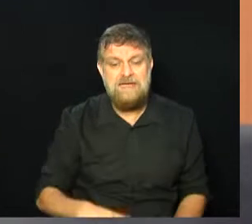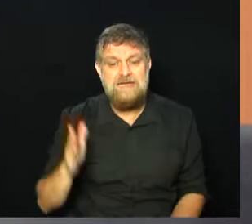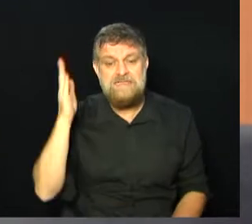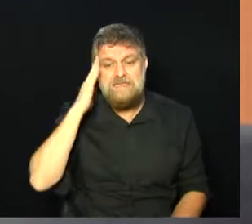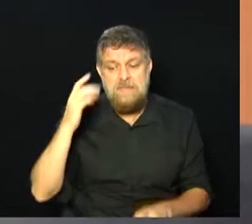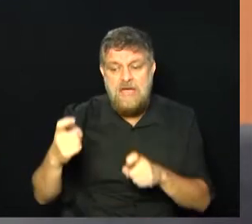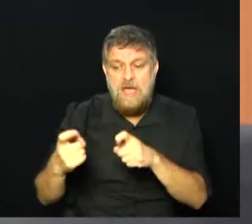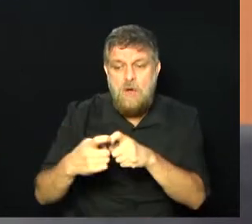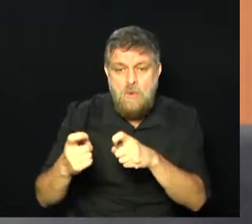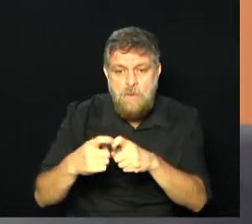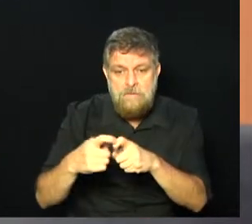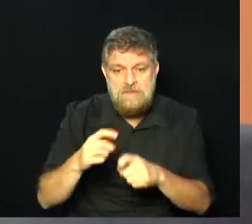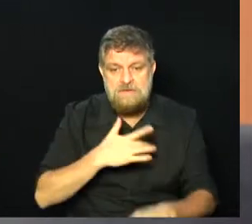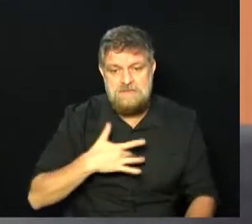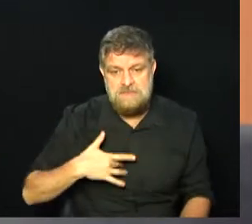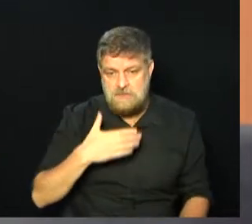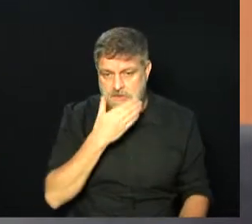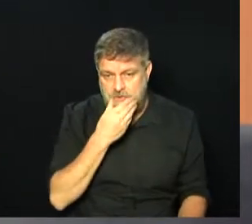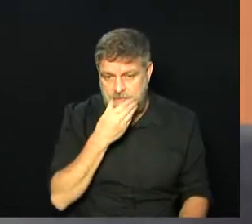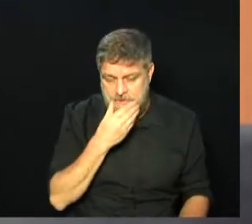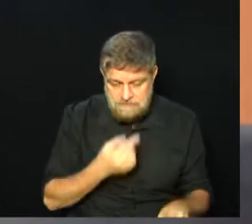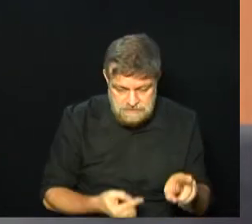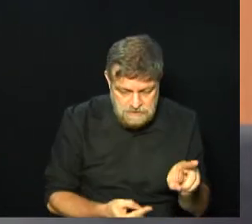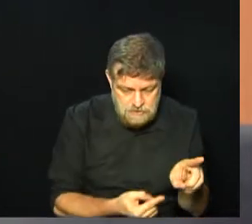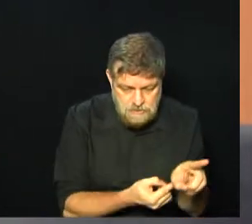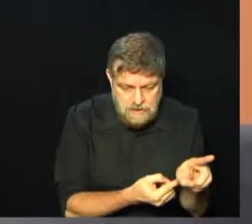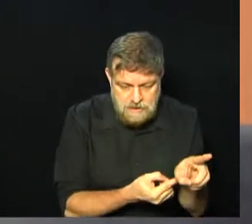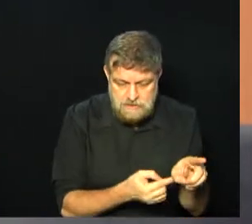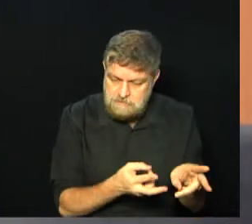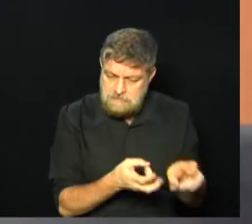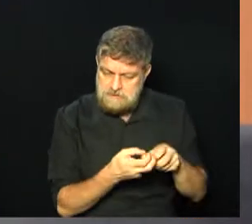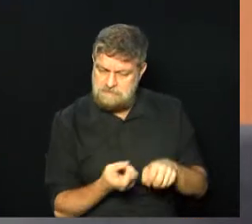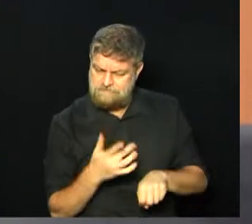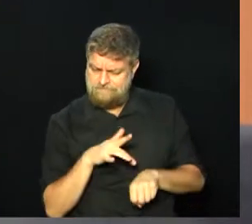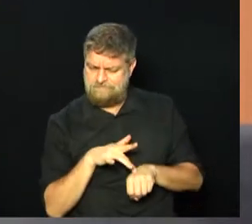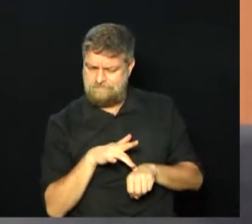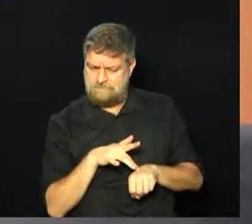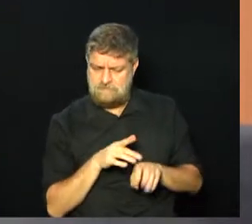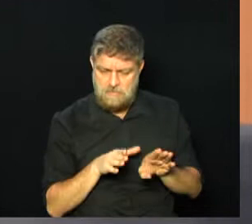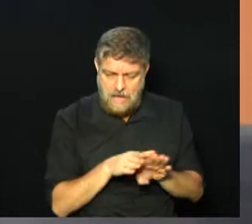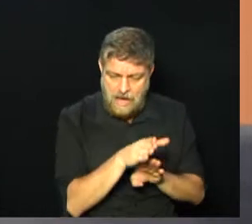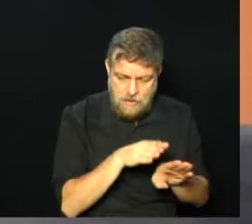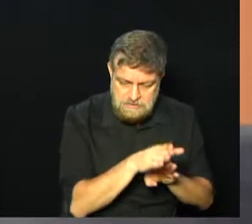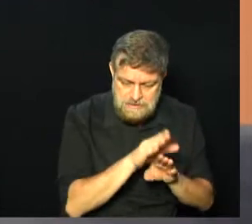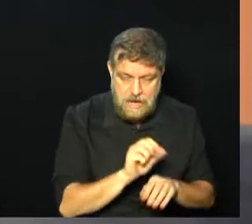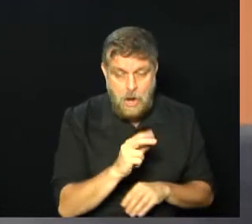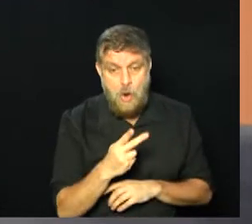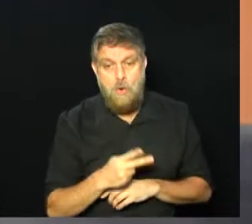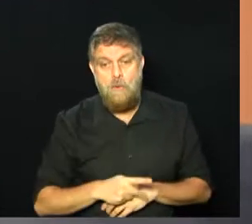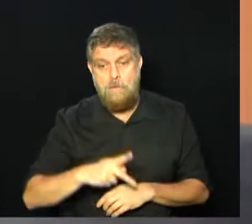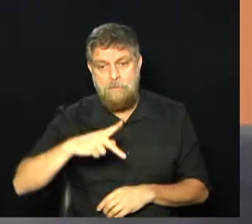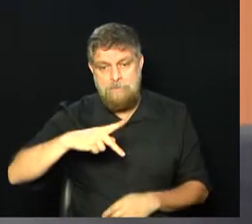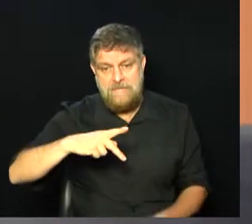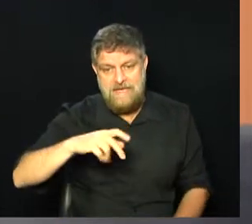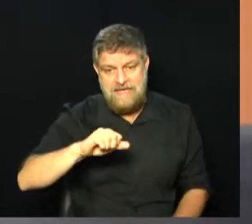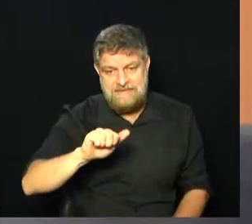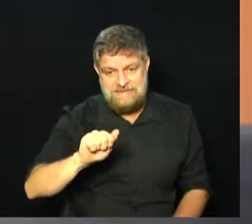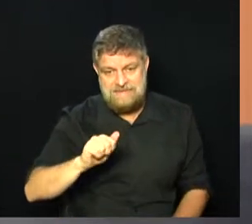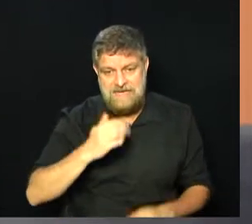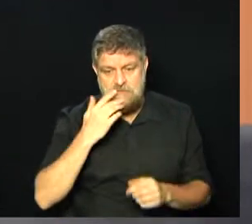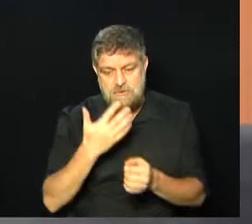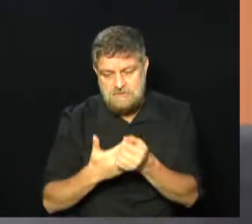urologista quando tem alteração do toque, se você conseguir fazer, claro, ou quando tem aumento do PSA. Ou quando